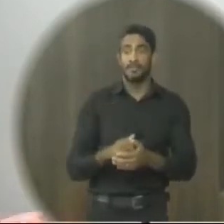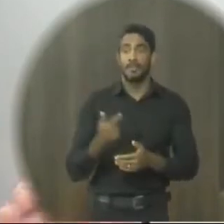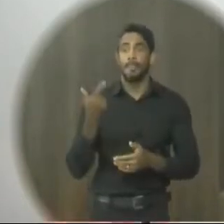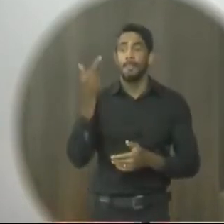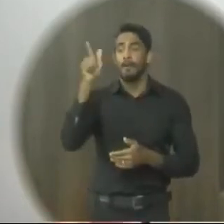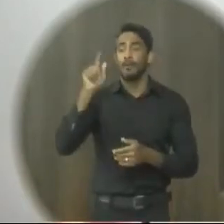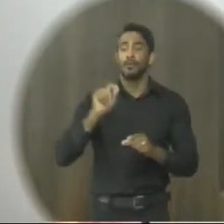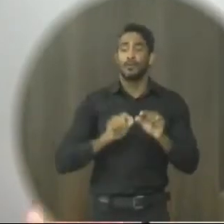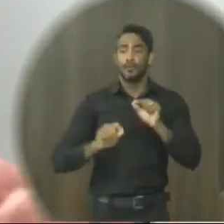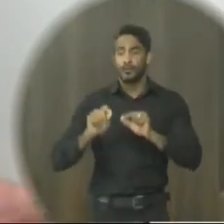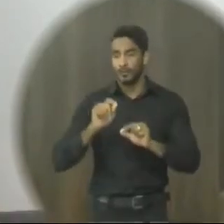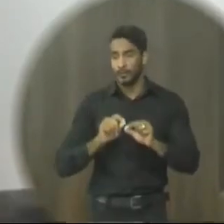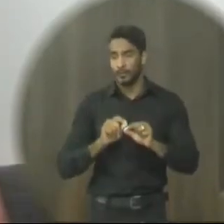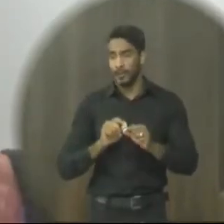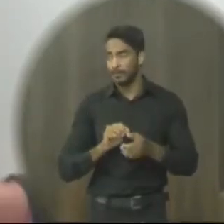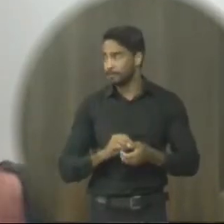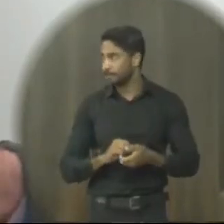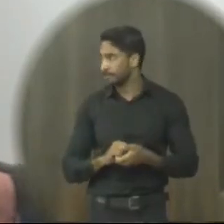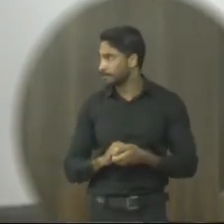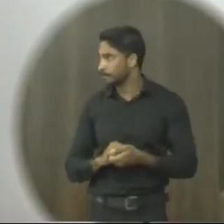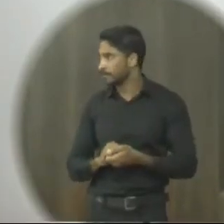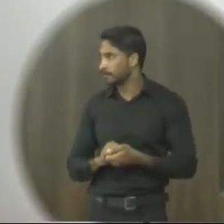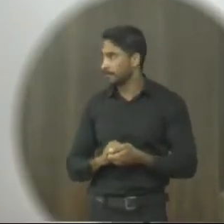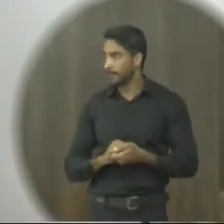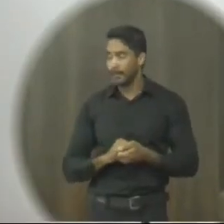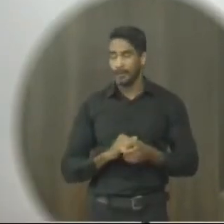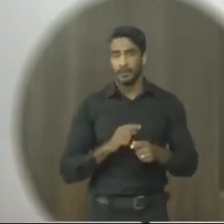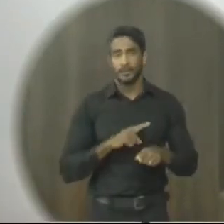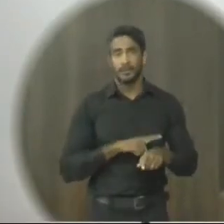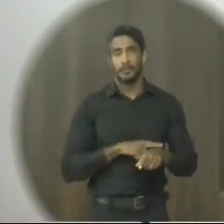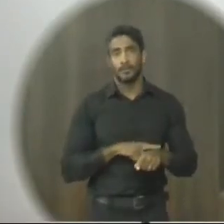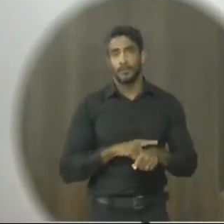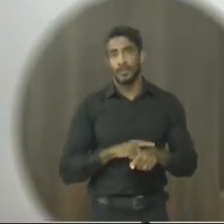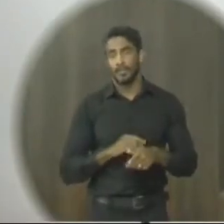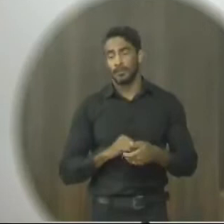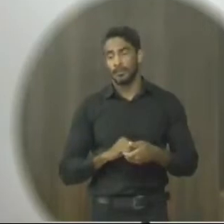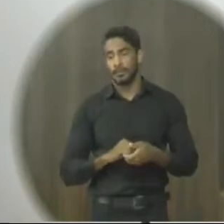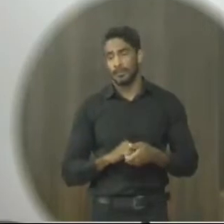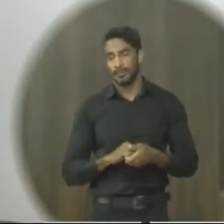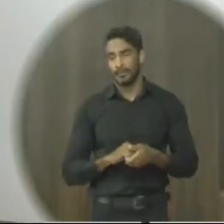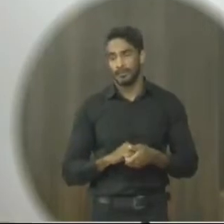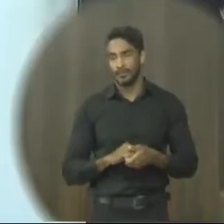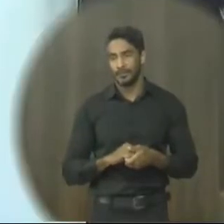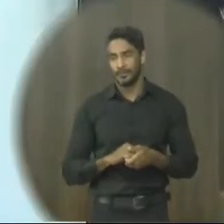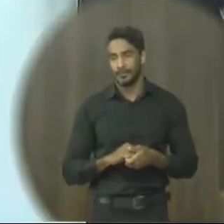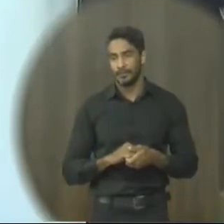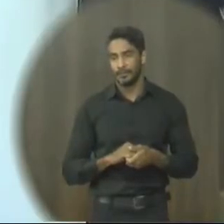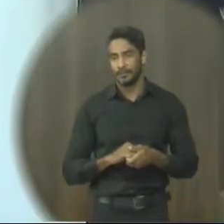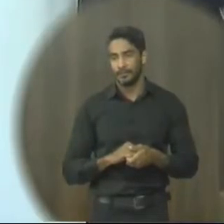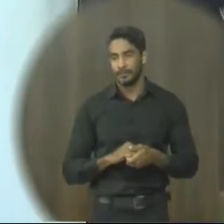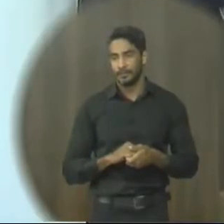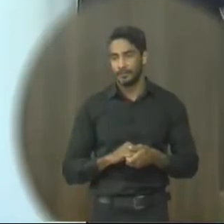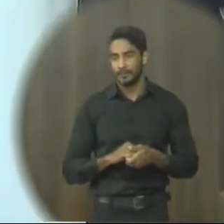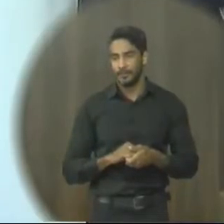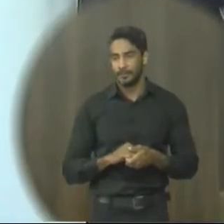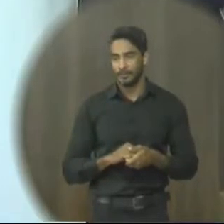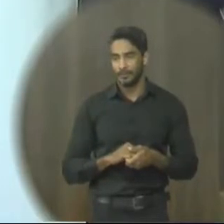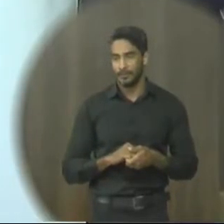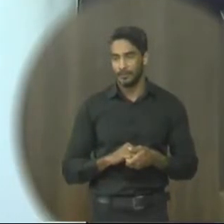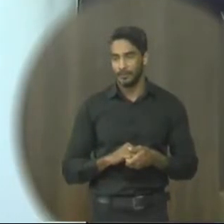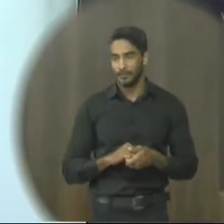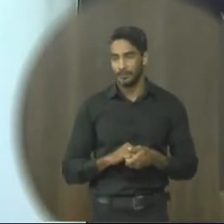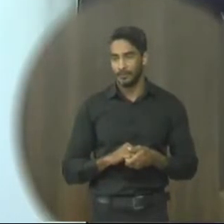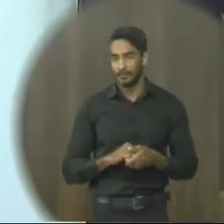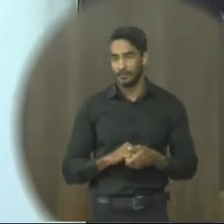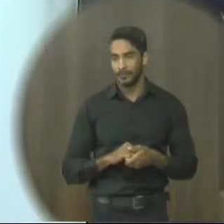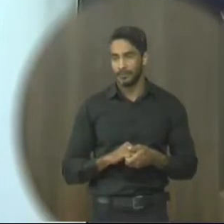seguinte. Resumir um pouquinho, vereador. Cadu, com certeza. Senhor presidente, eu falo muito pouco, acho que se eu falar um segundo a mais, gostaria de você ter